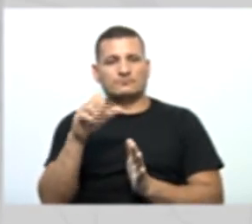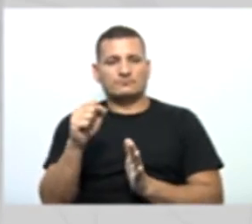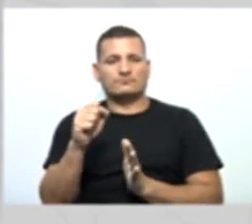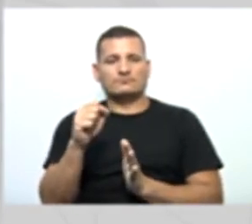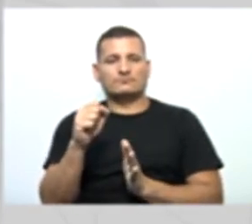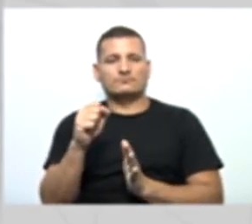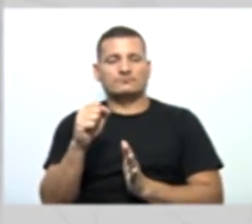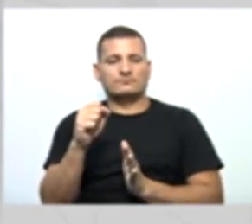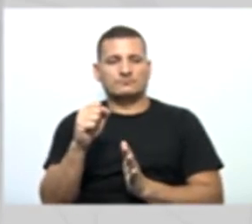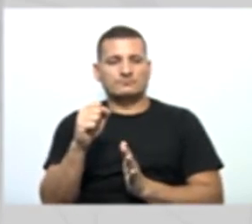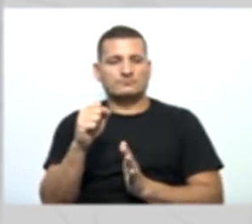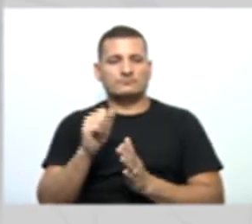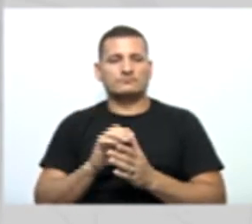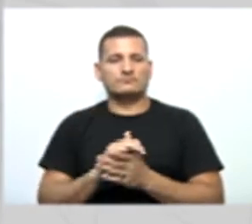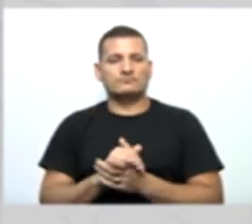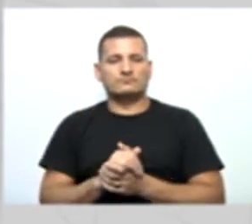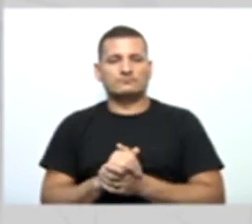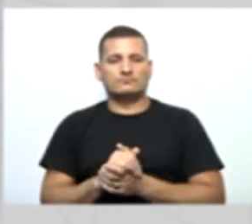implicadas